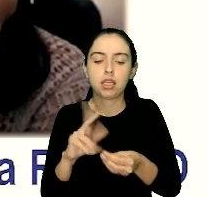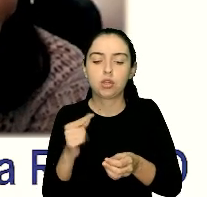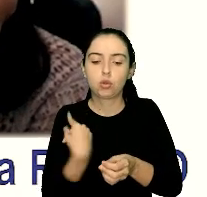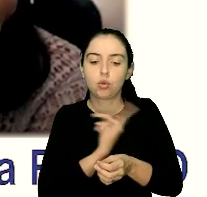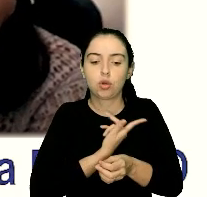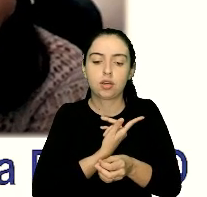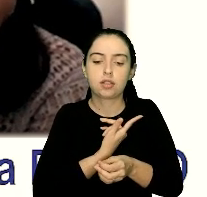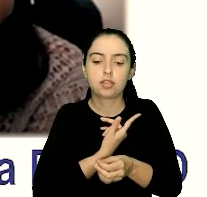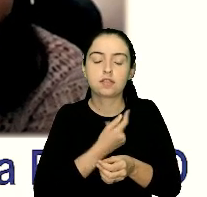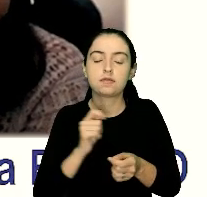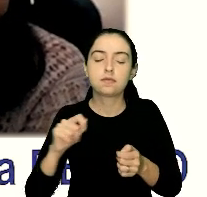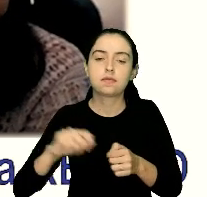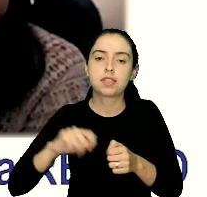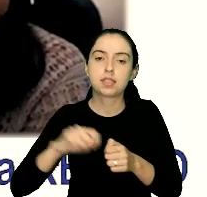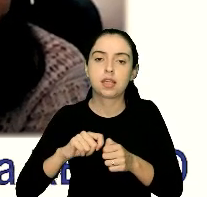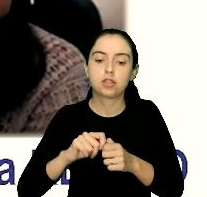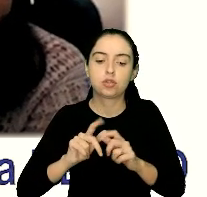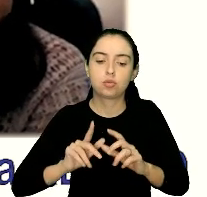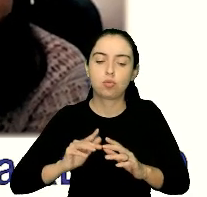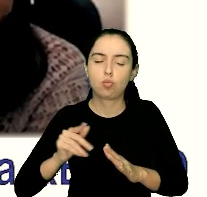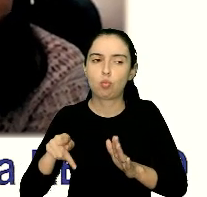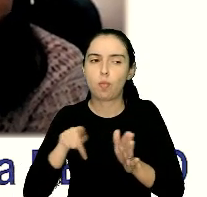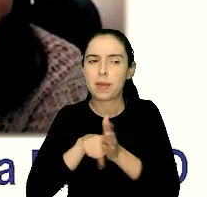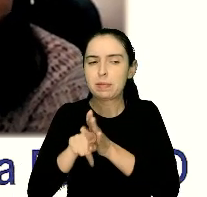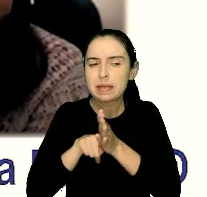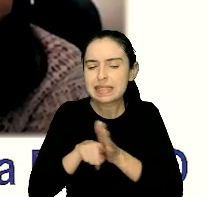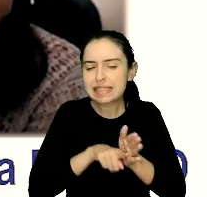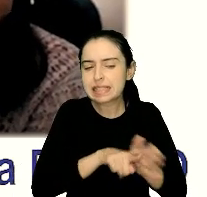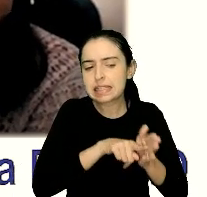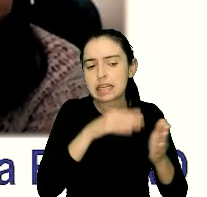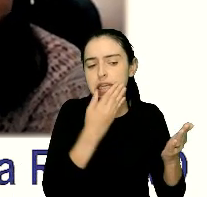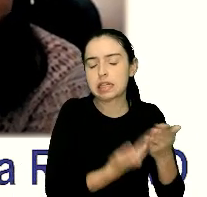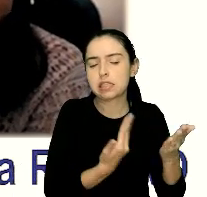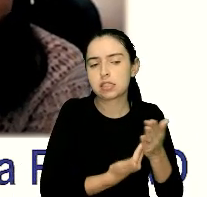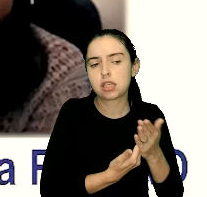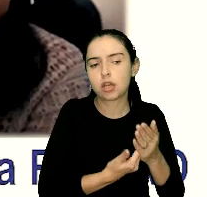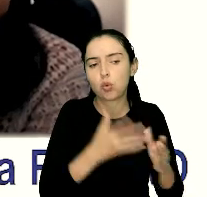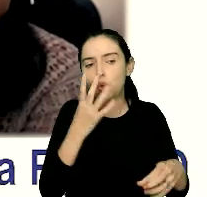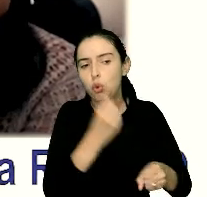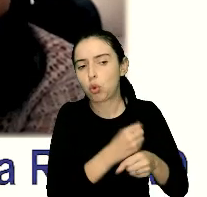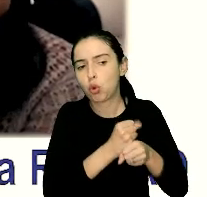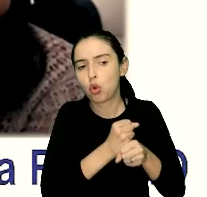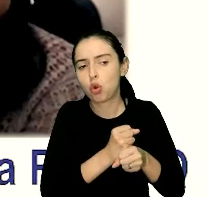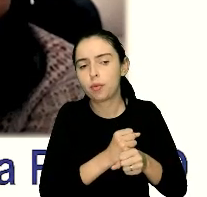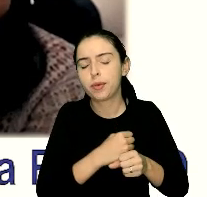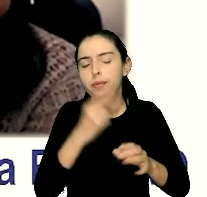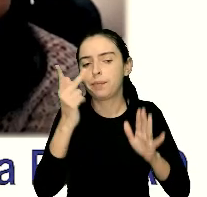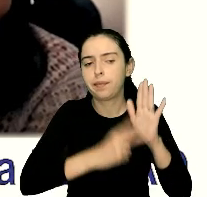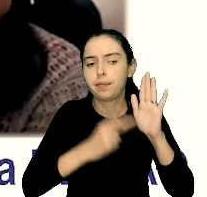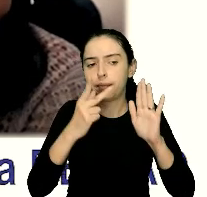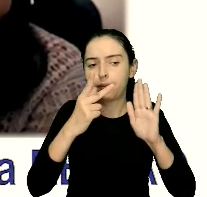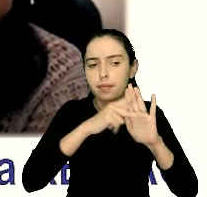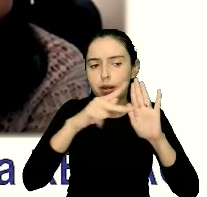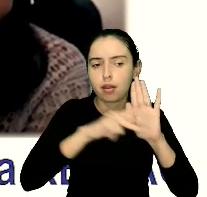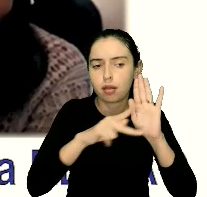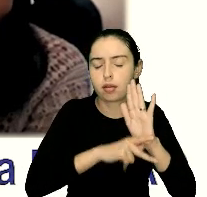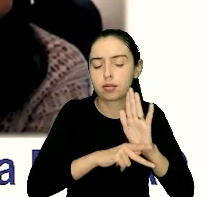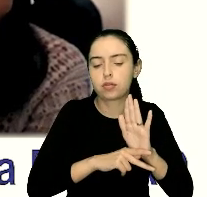estudo com estatísticas, protocolos, dentro da seção judiciária.